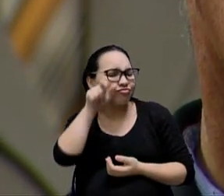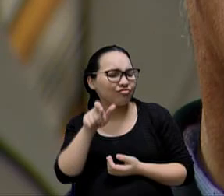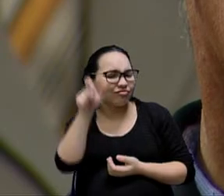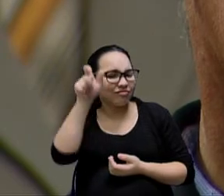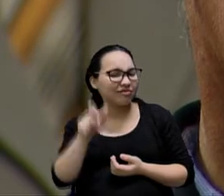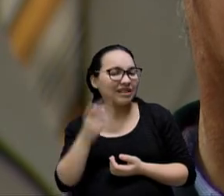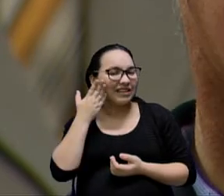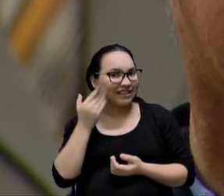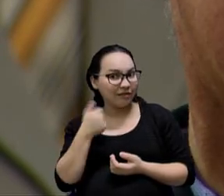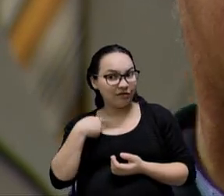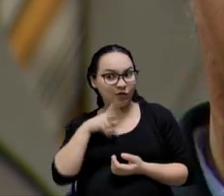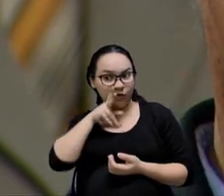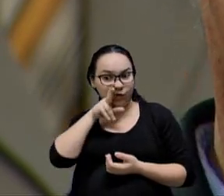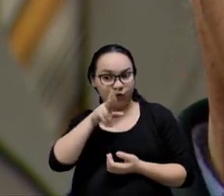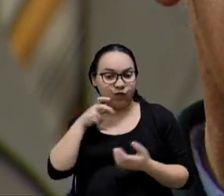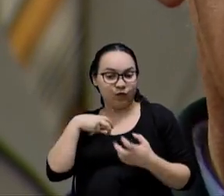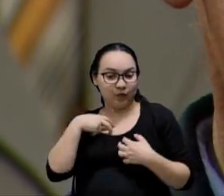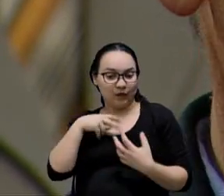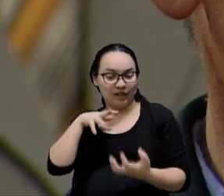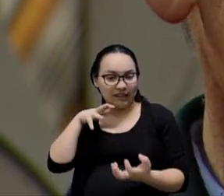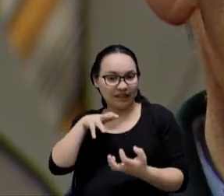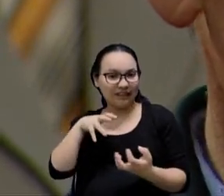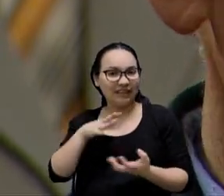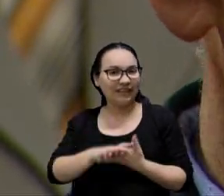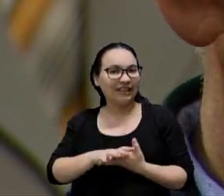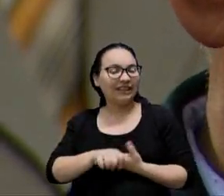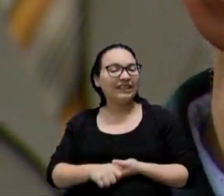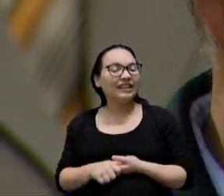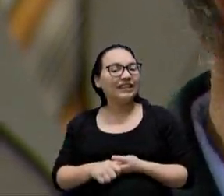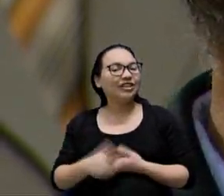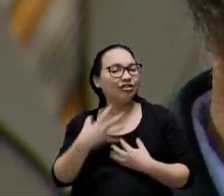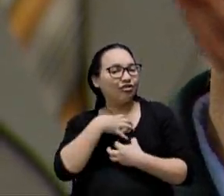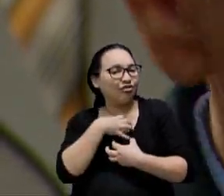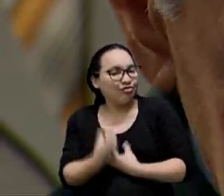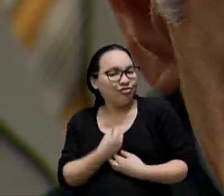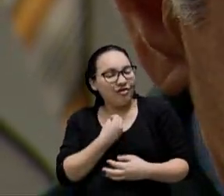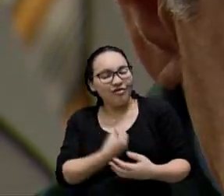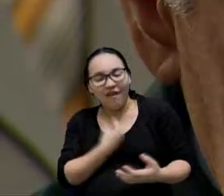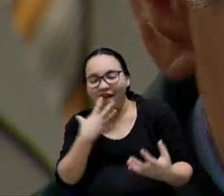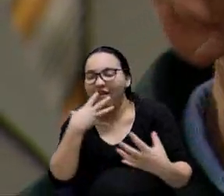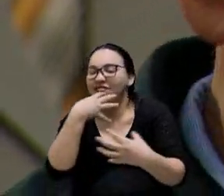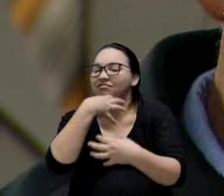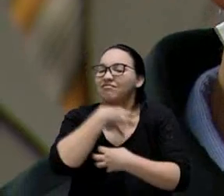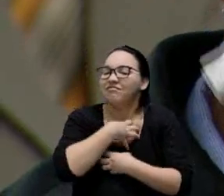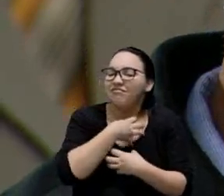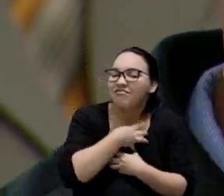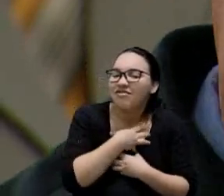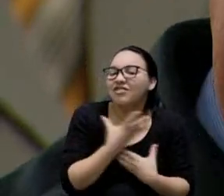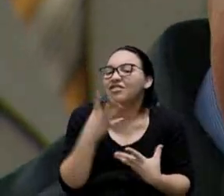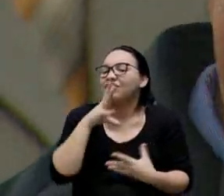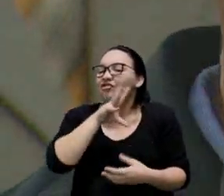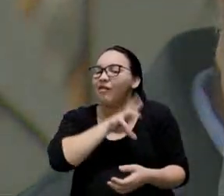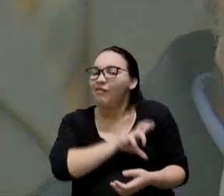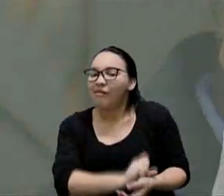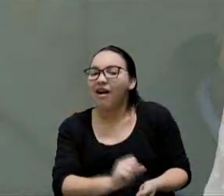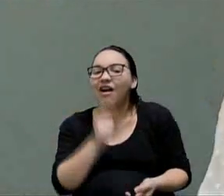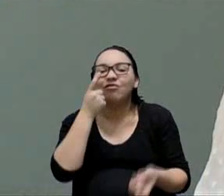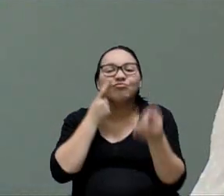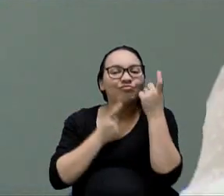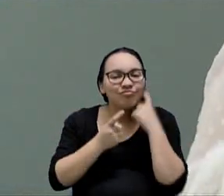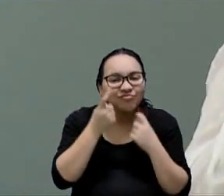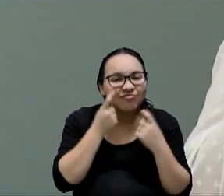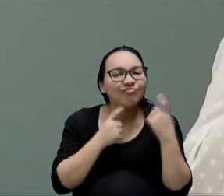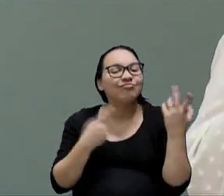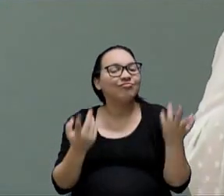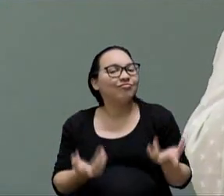você é intenso. Intenso na forma de viver, na forma de sentir, na forma de amar, na forma de chorar,